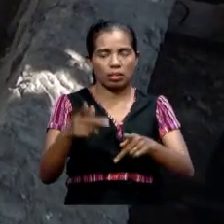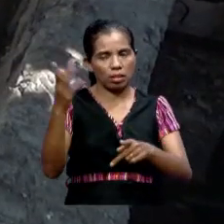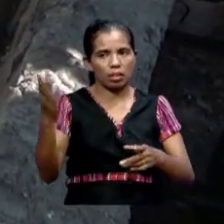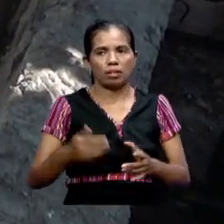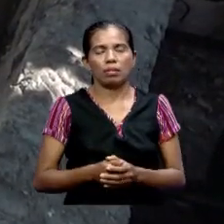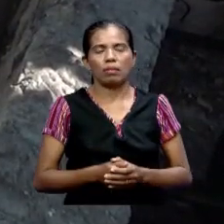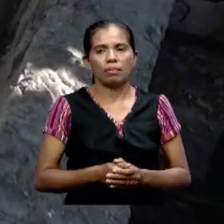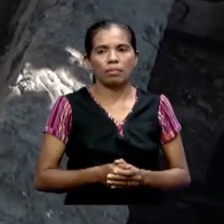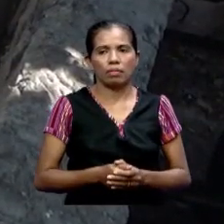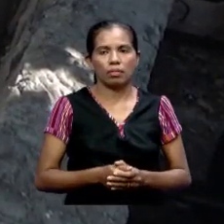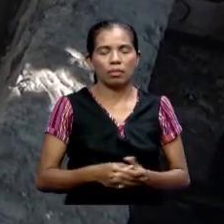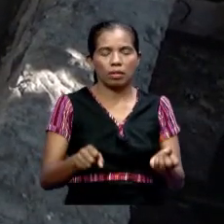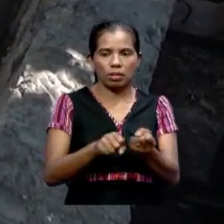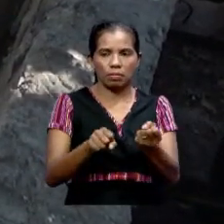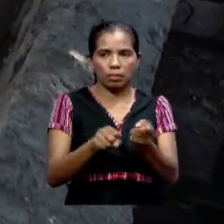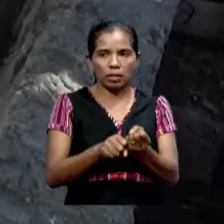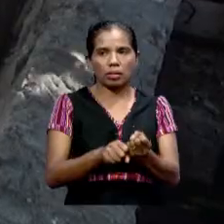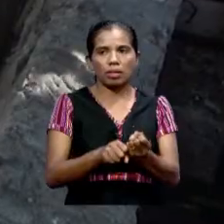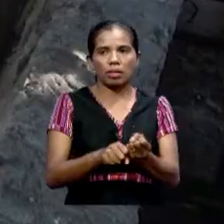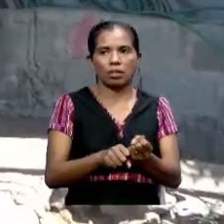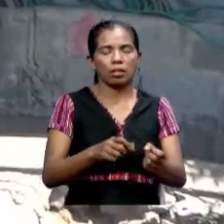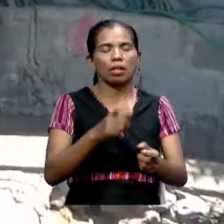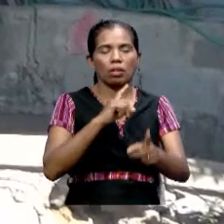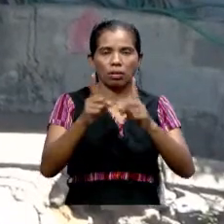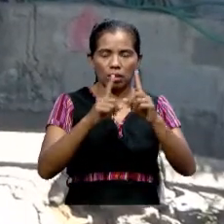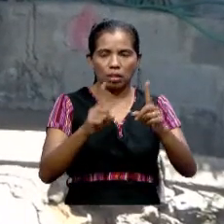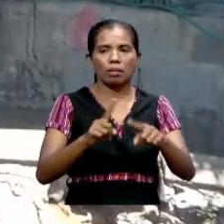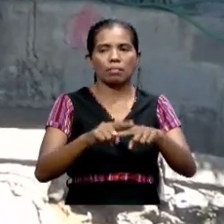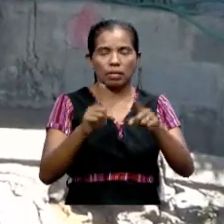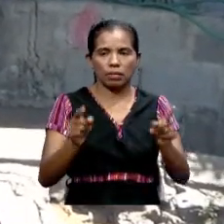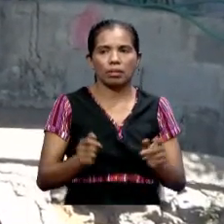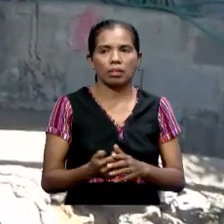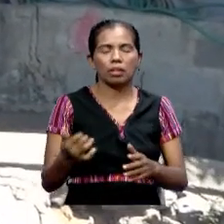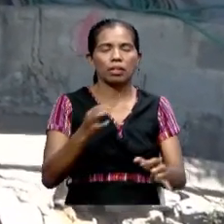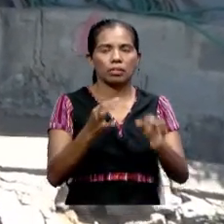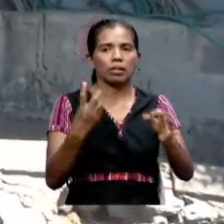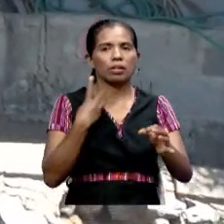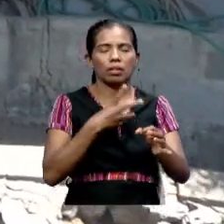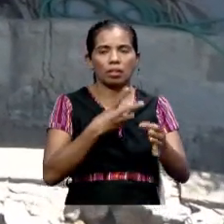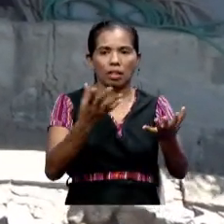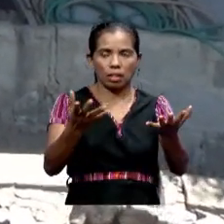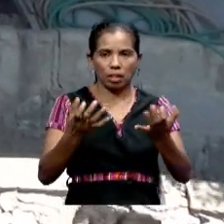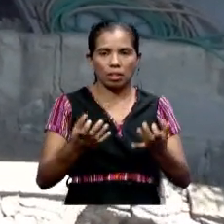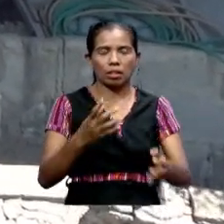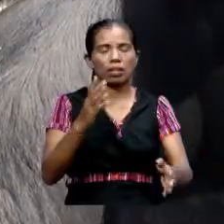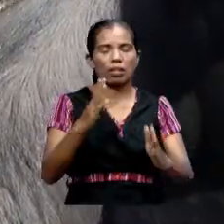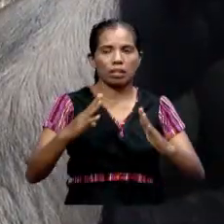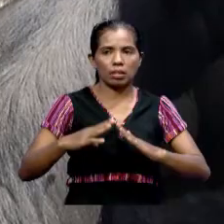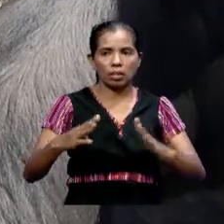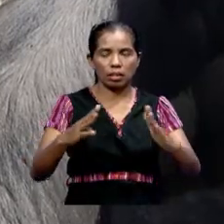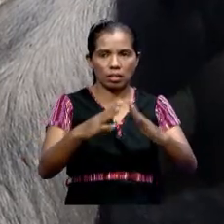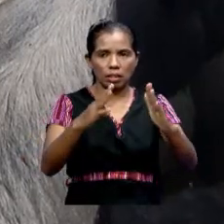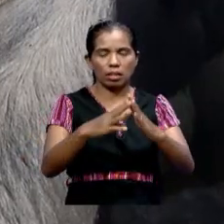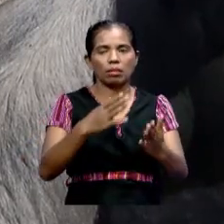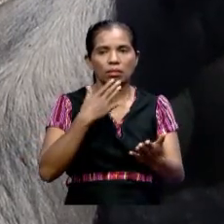balung apoio ia parte balung crítica. Mas se ita hakarak atu ita ne cidade